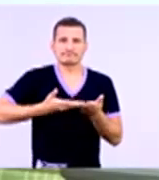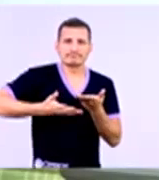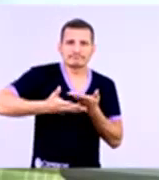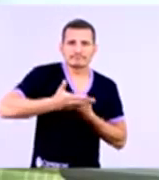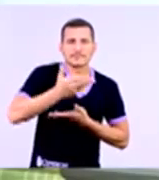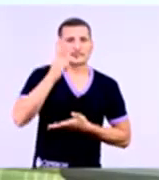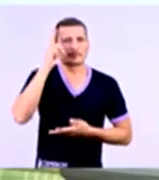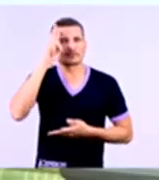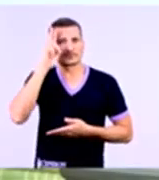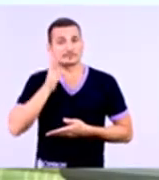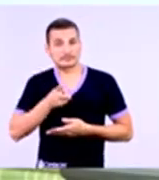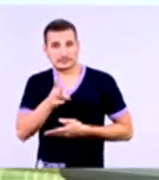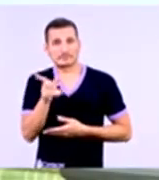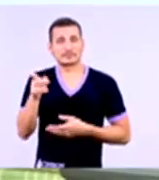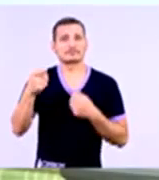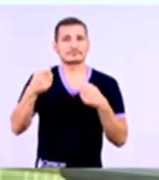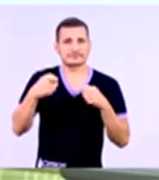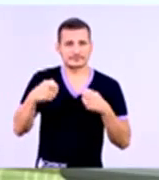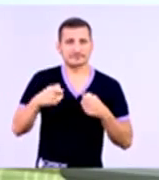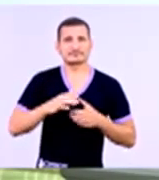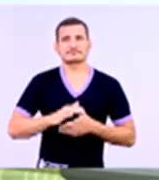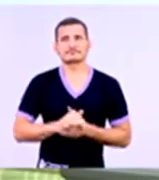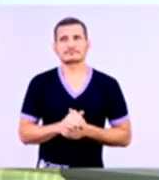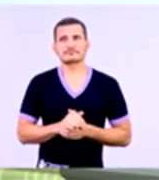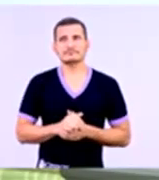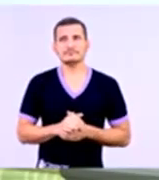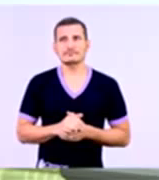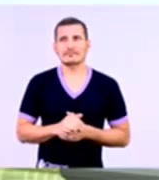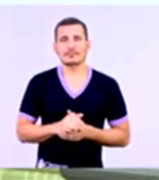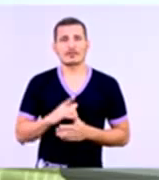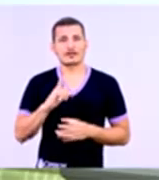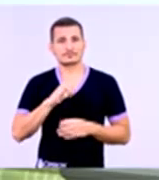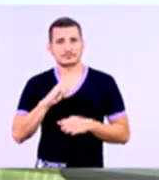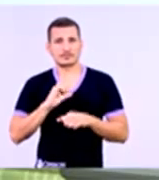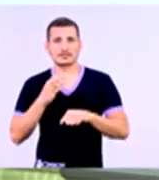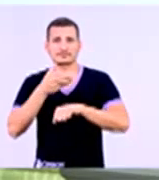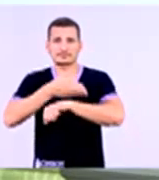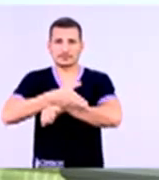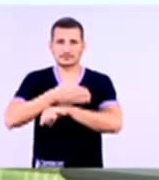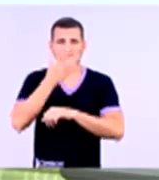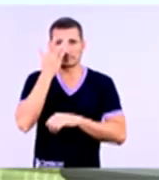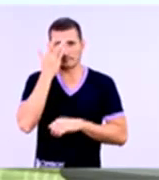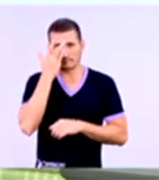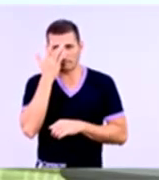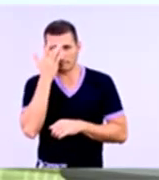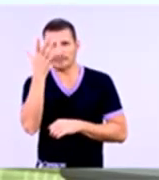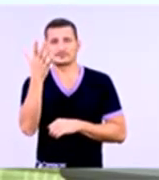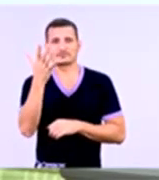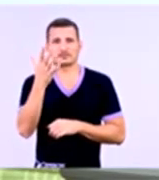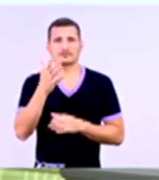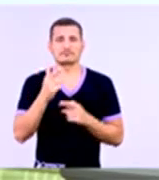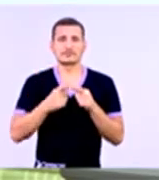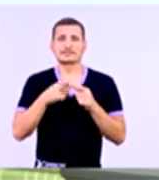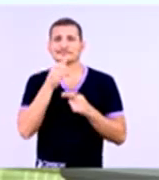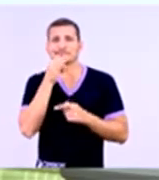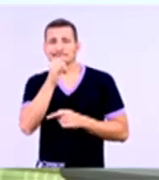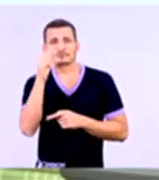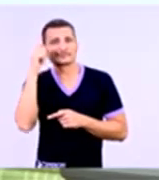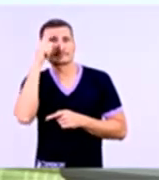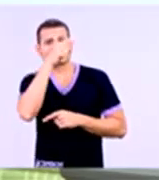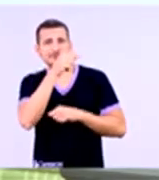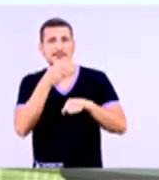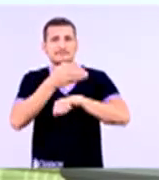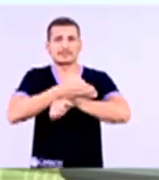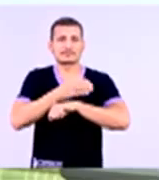sempre que ele precisa, de uma certa forma, ter acesso facilitado a isso, porque quanto mais difícil for,